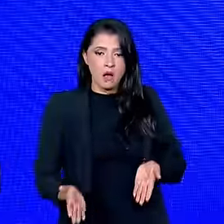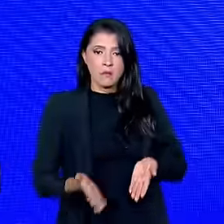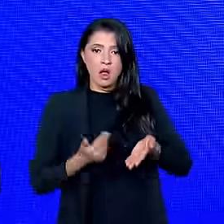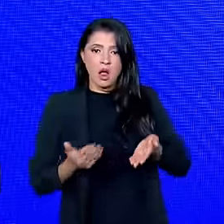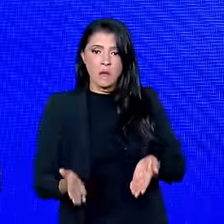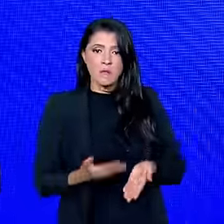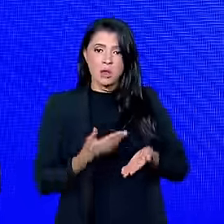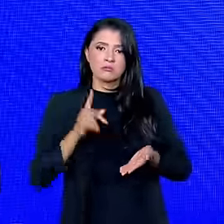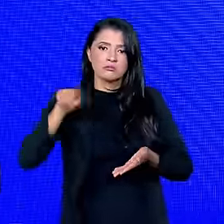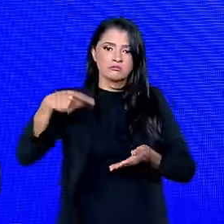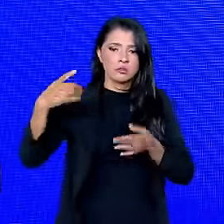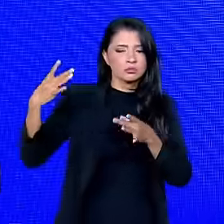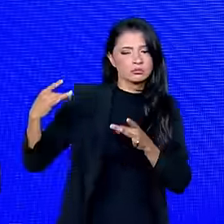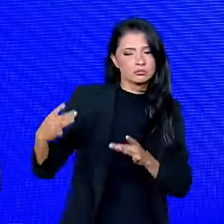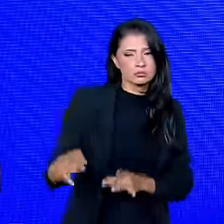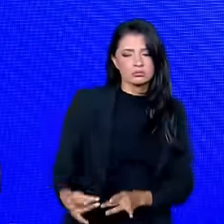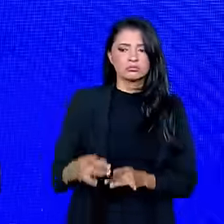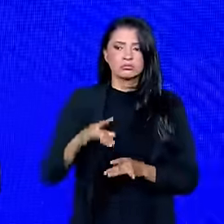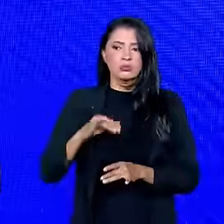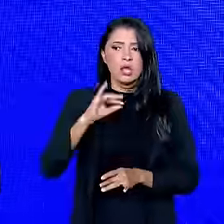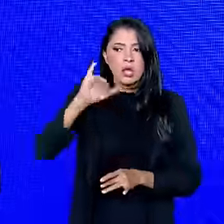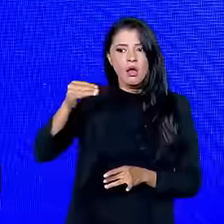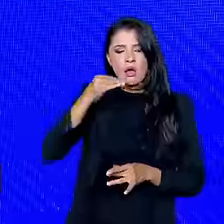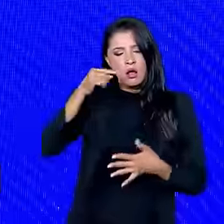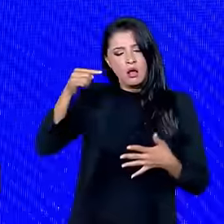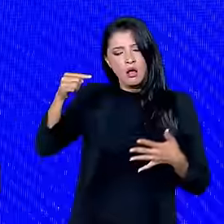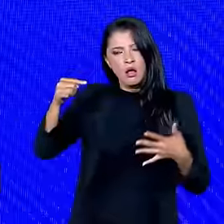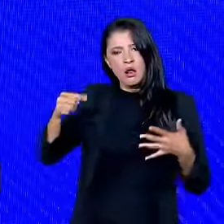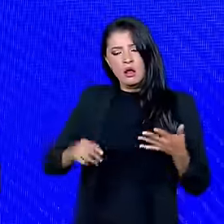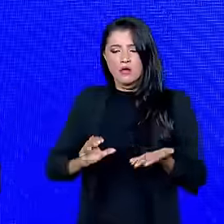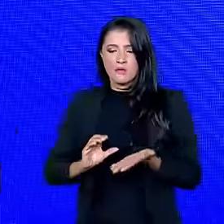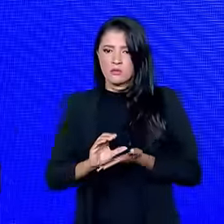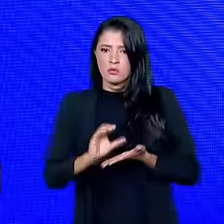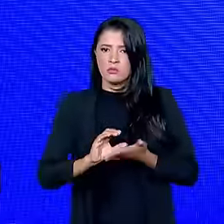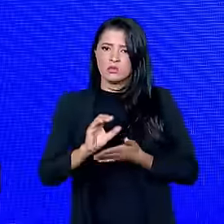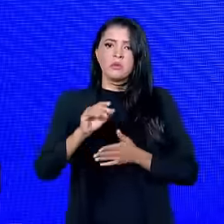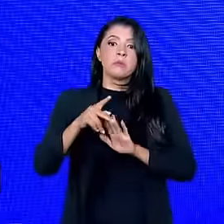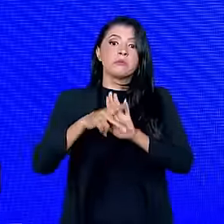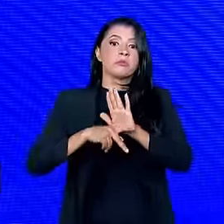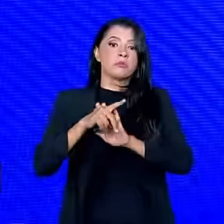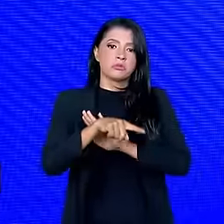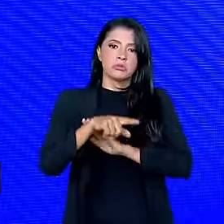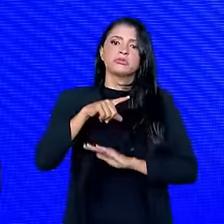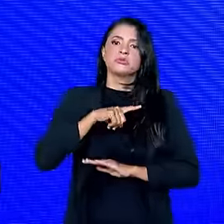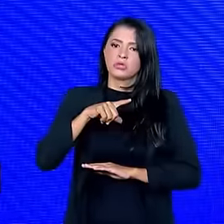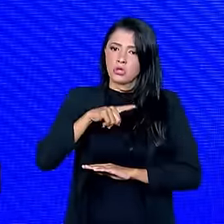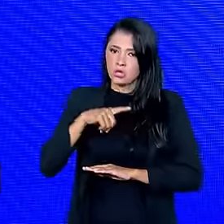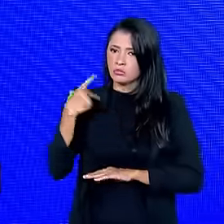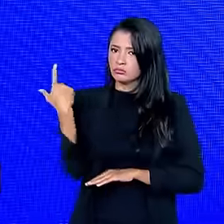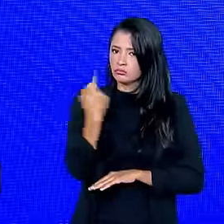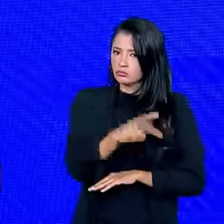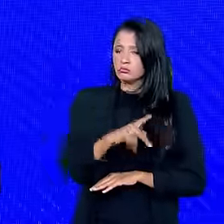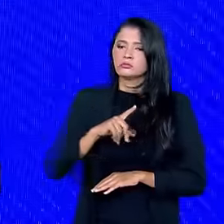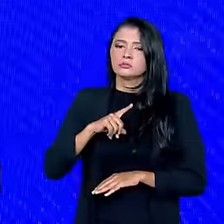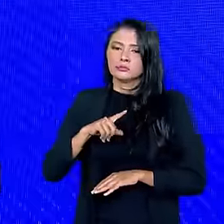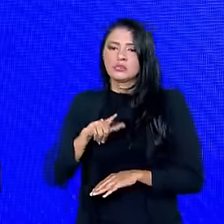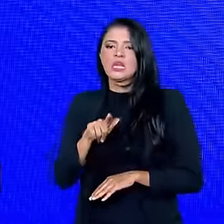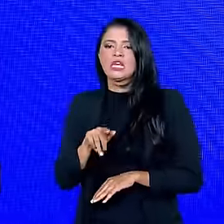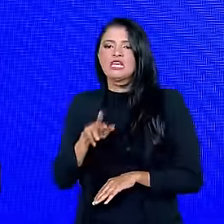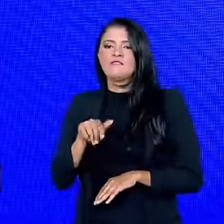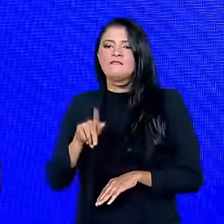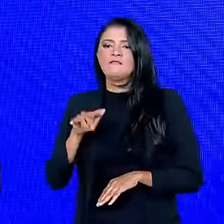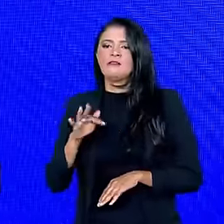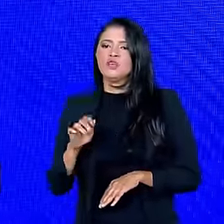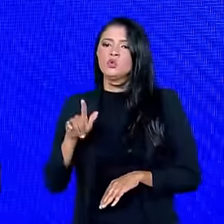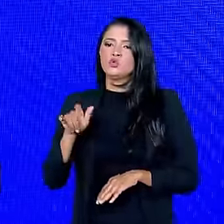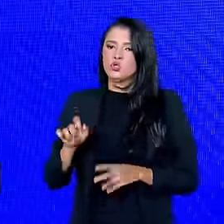detalhar de oportunidades de investimento em projetos greenfield, ou opções